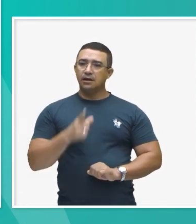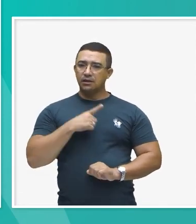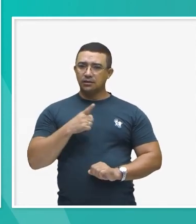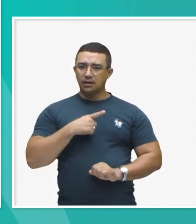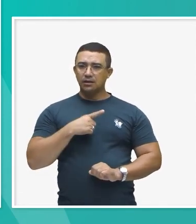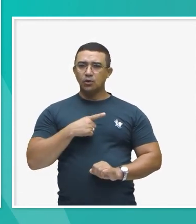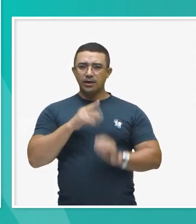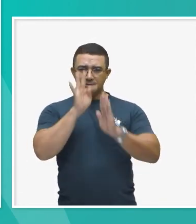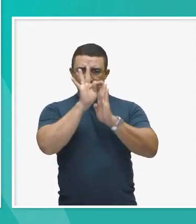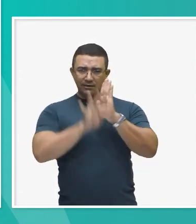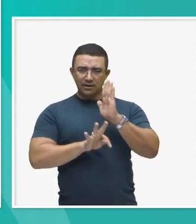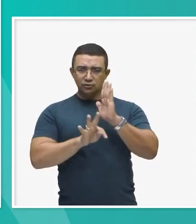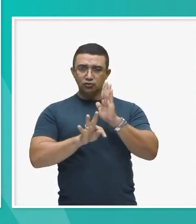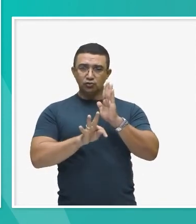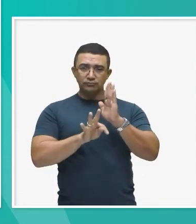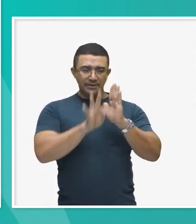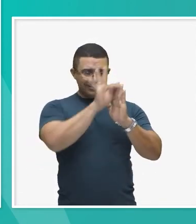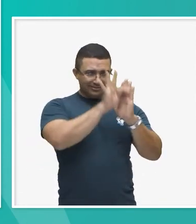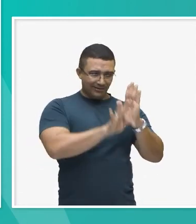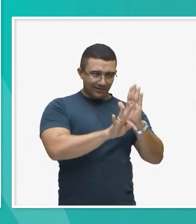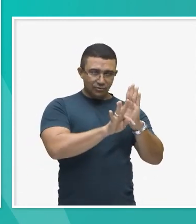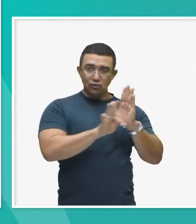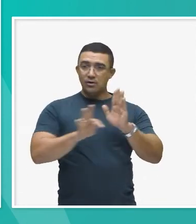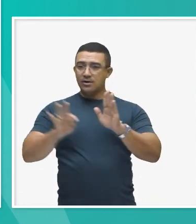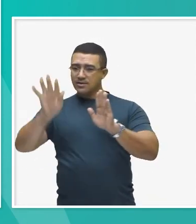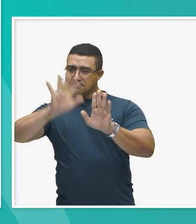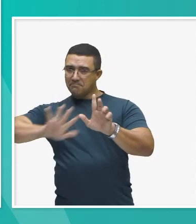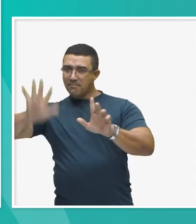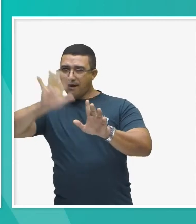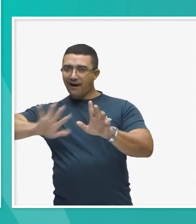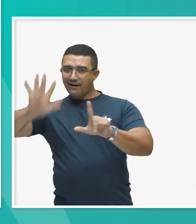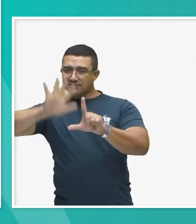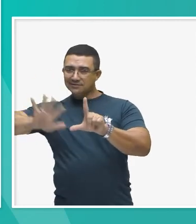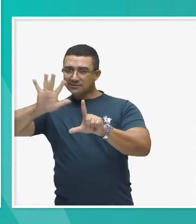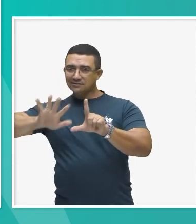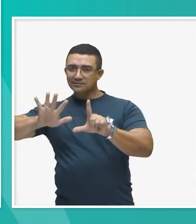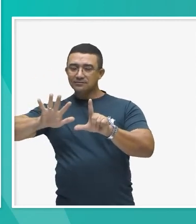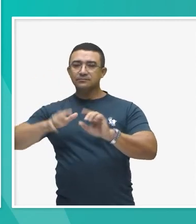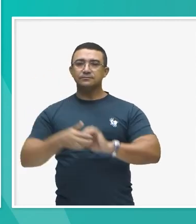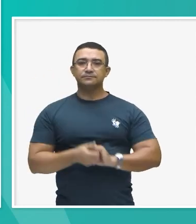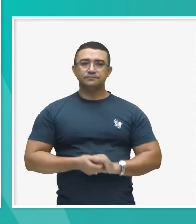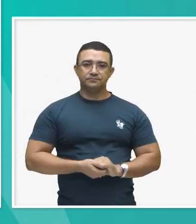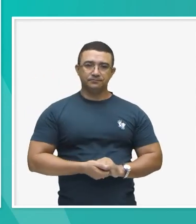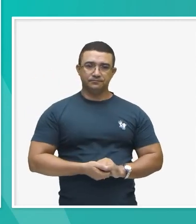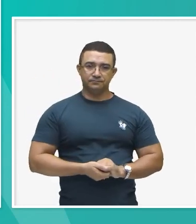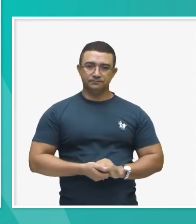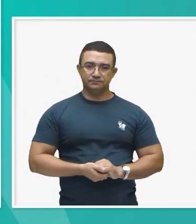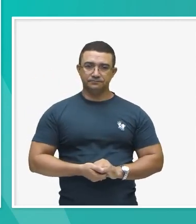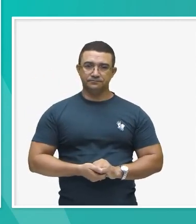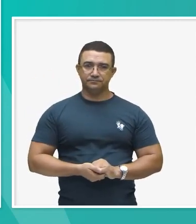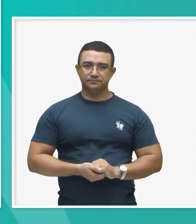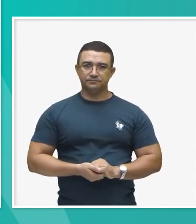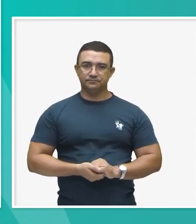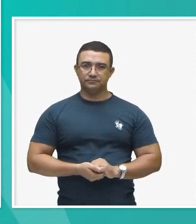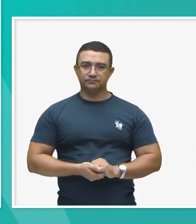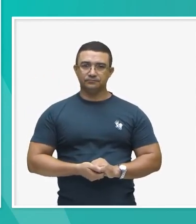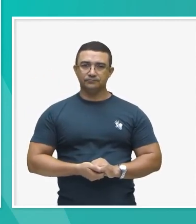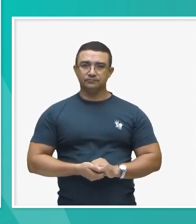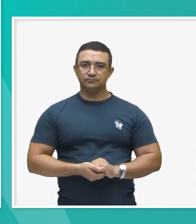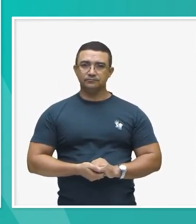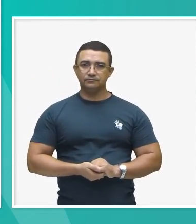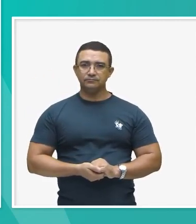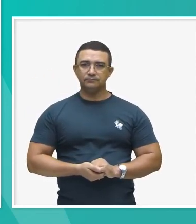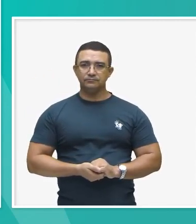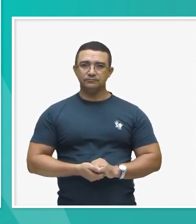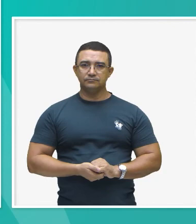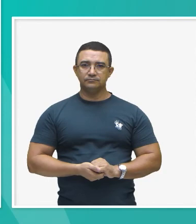tenho uma imagem, né? The Japanese fishing vessels are again threatening the blue whale population.